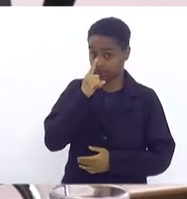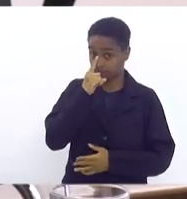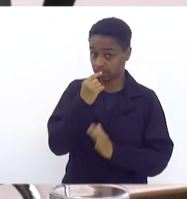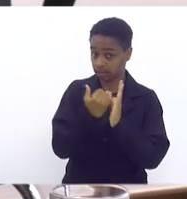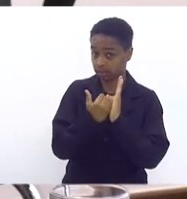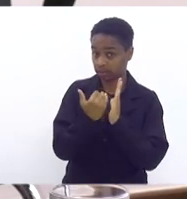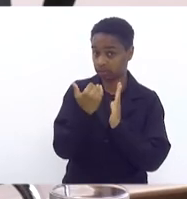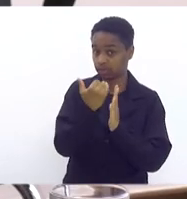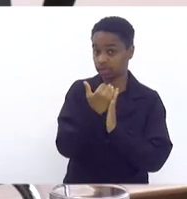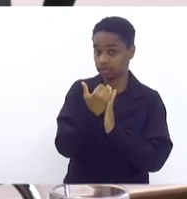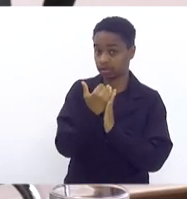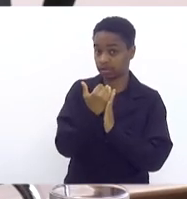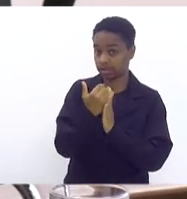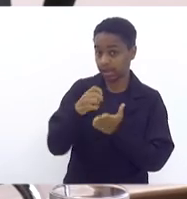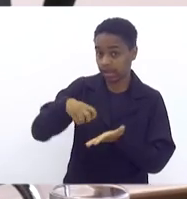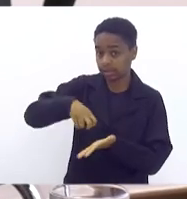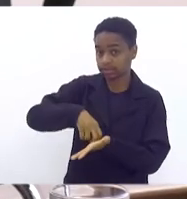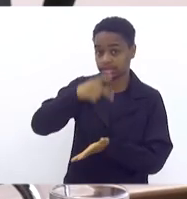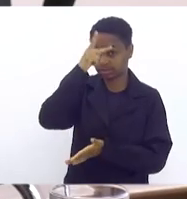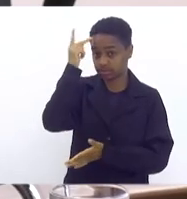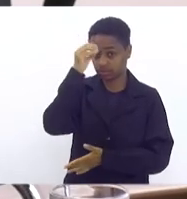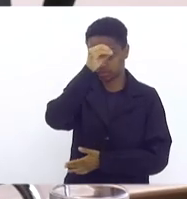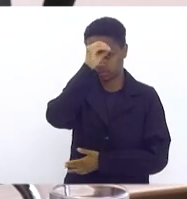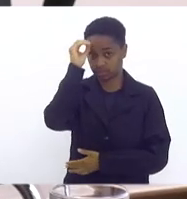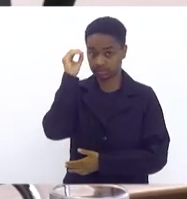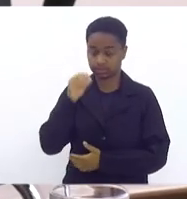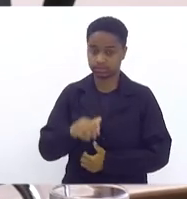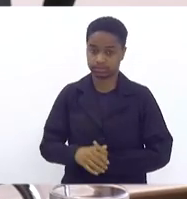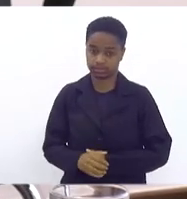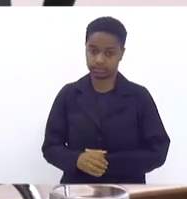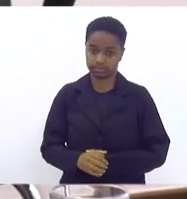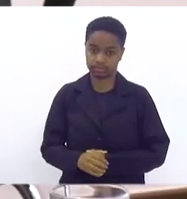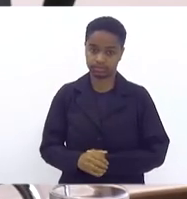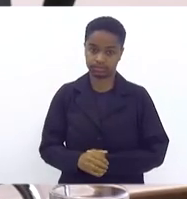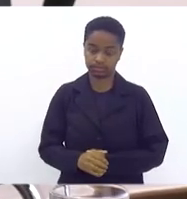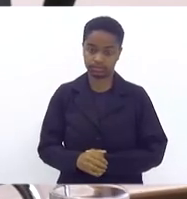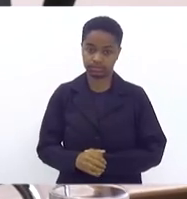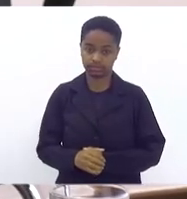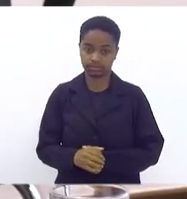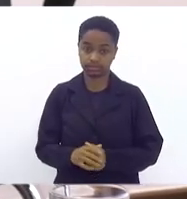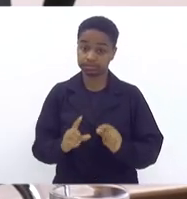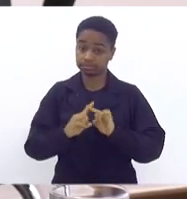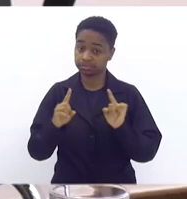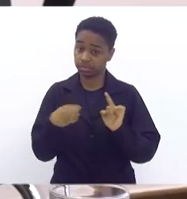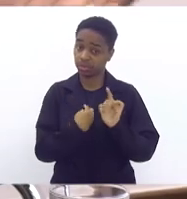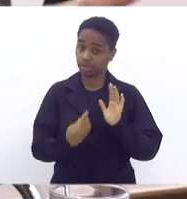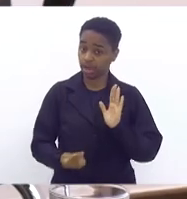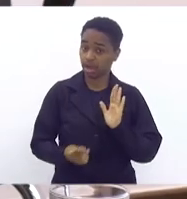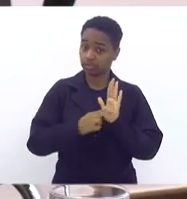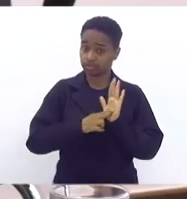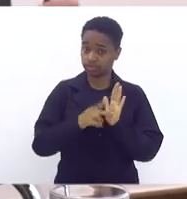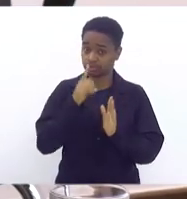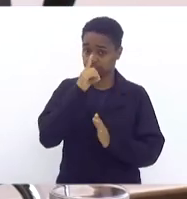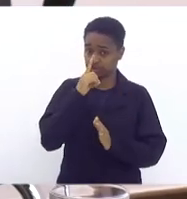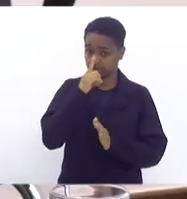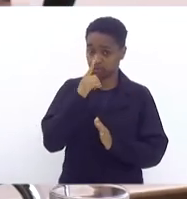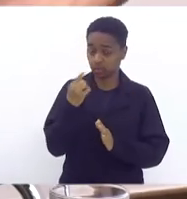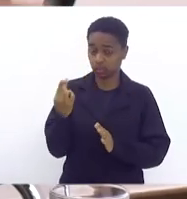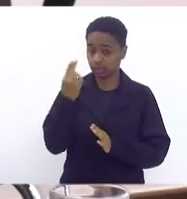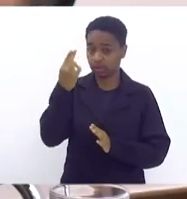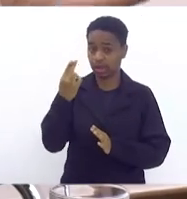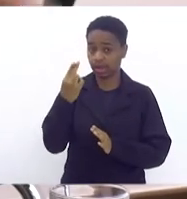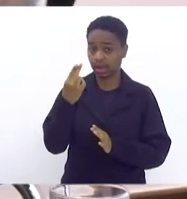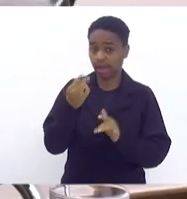maior de punir inocente mas a gente assume esse risco fala não se faz um omelete sem quebrar os